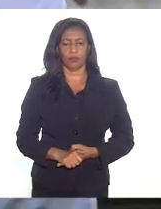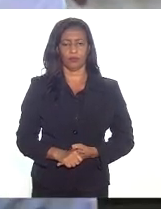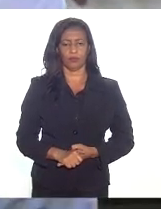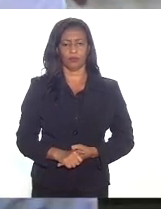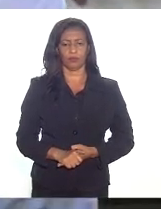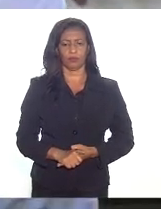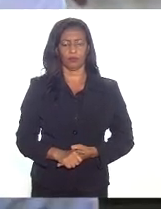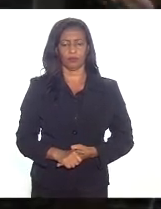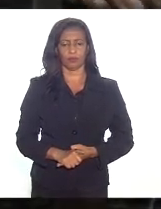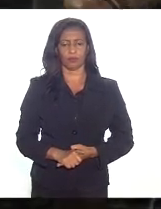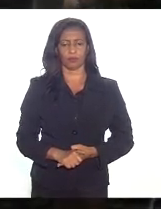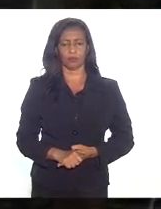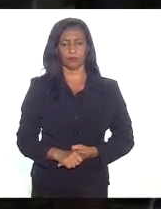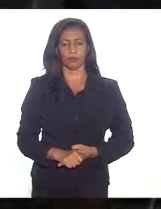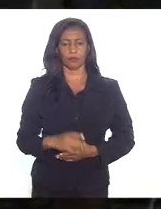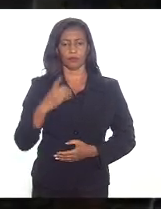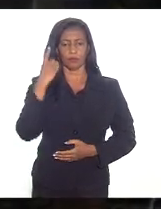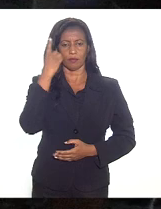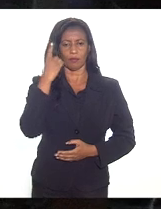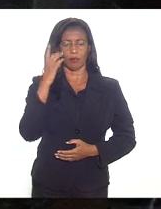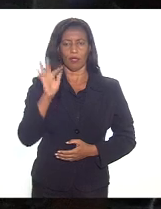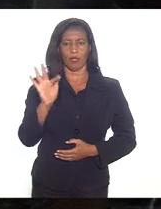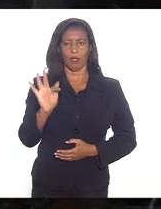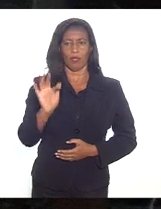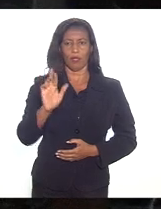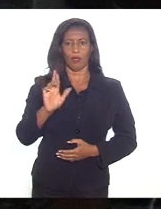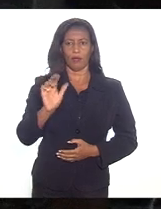Deputada Franciane Mota.